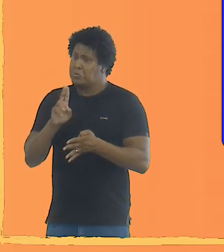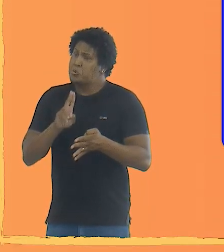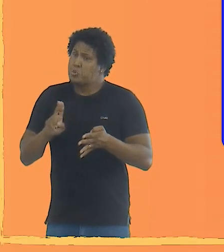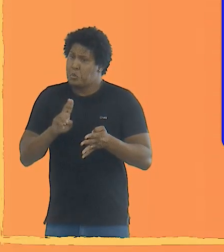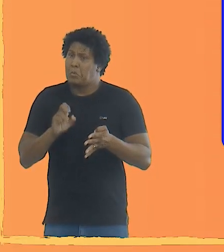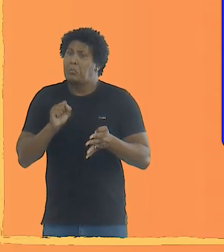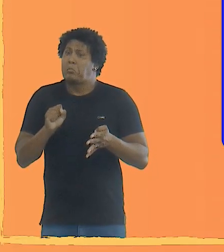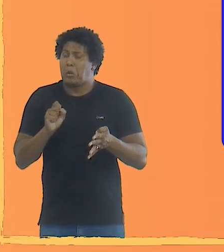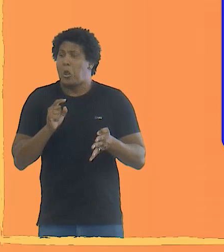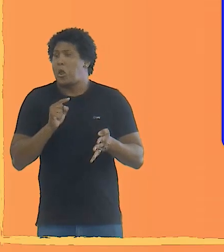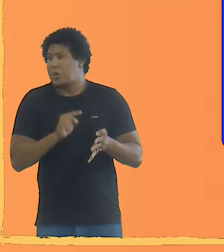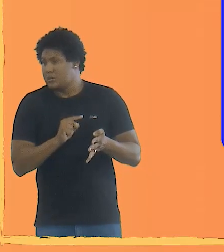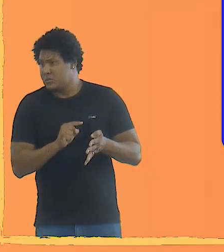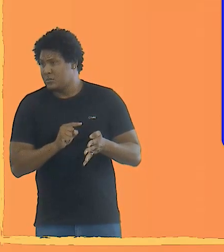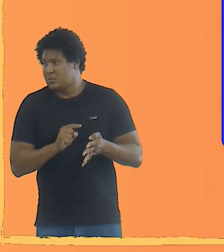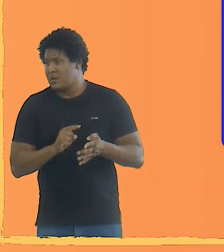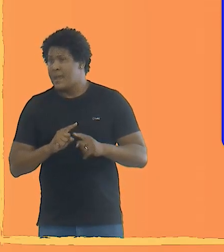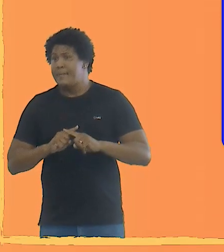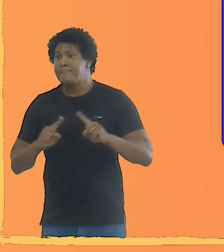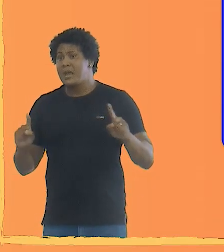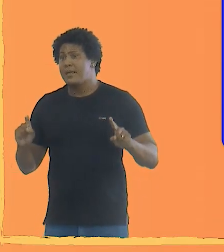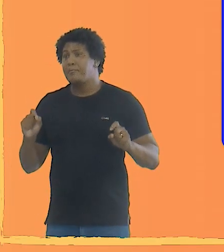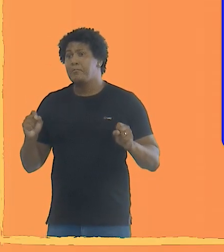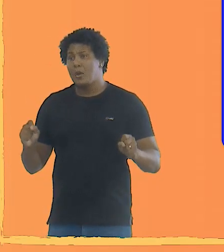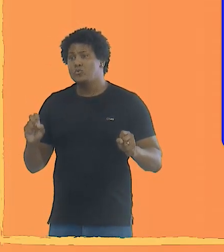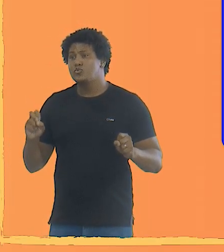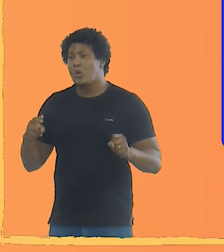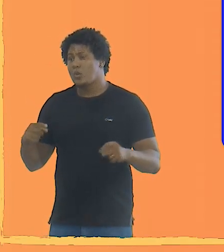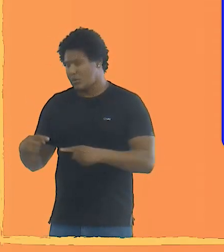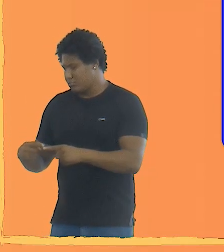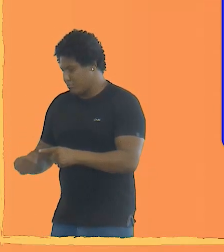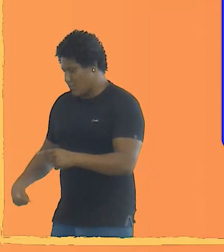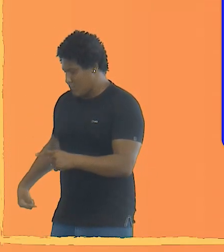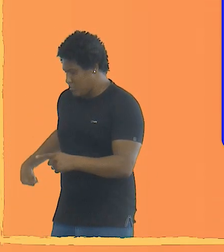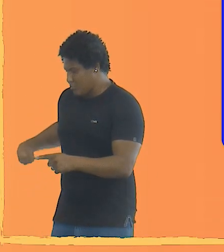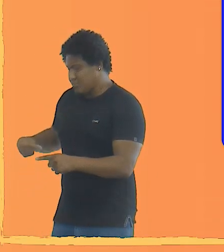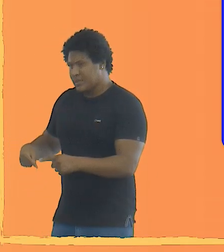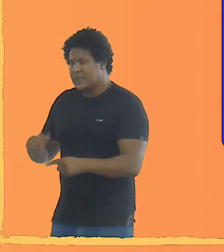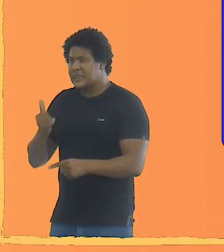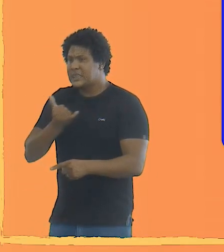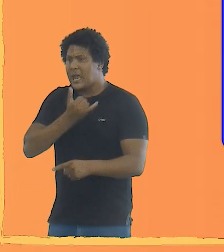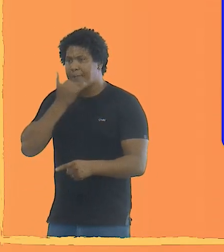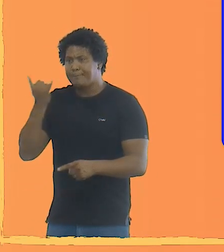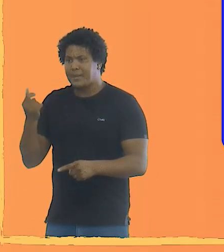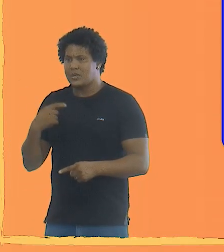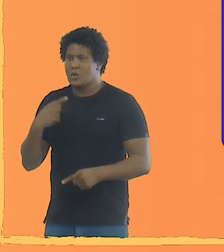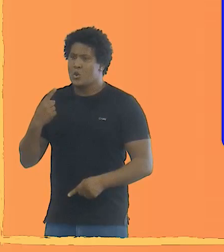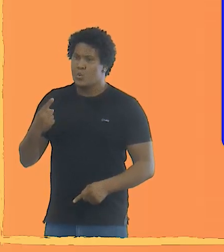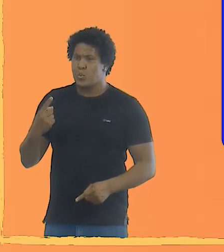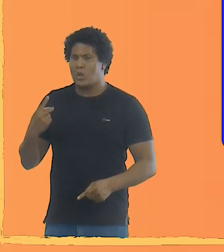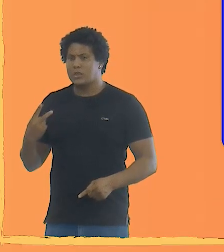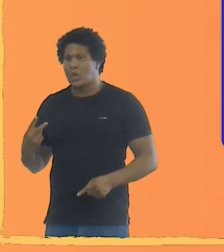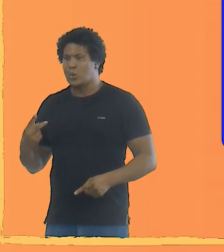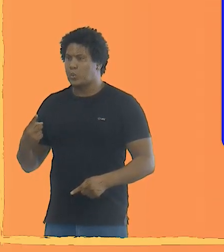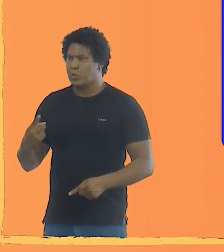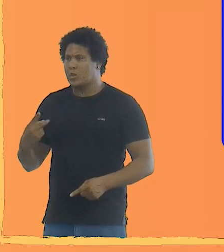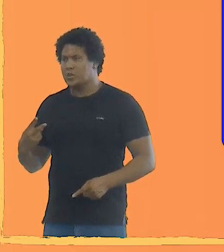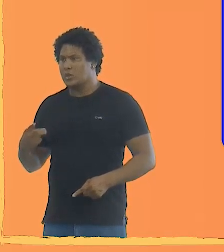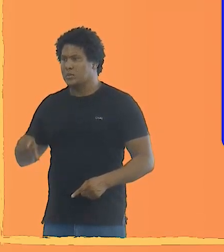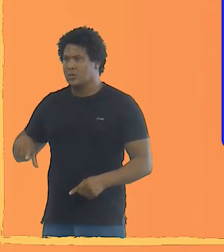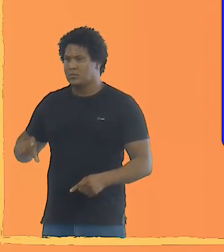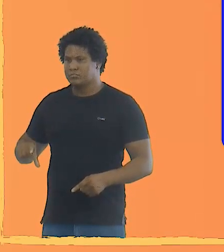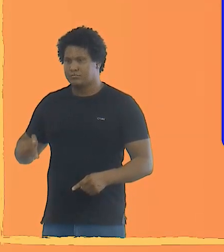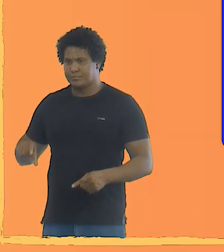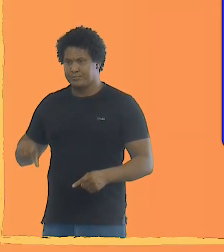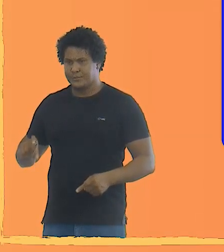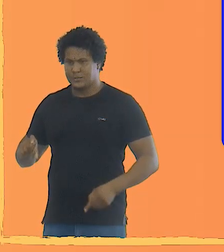para a primeira ou para a segunda engrenagem do pinhão. Então é assim, ó, essa primeira engrenagem da coroa,